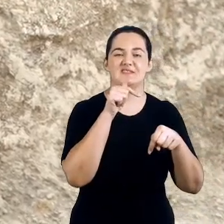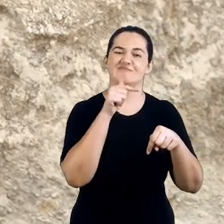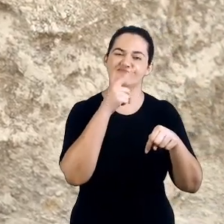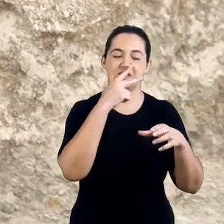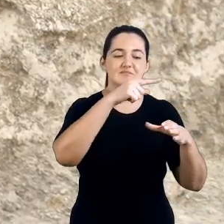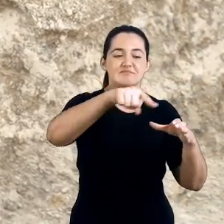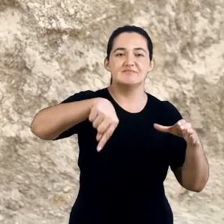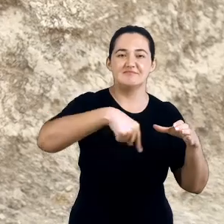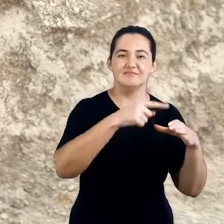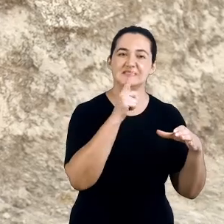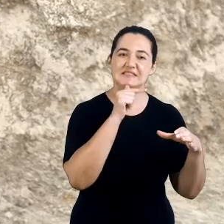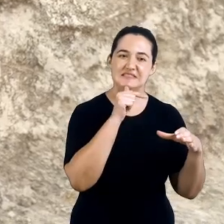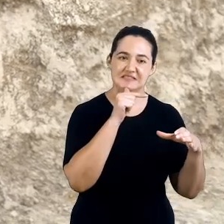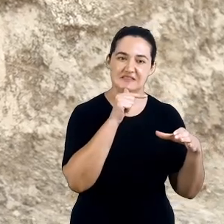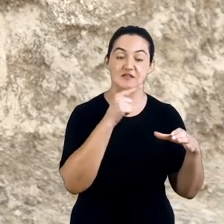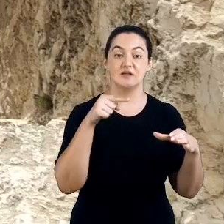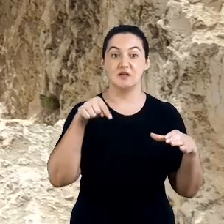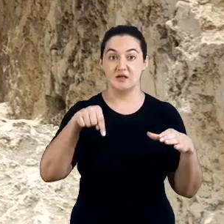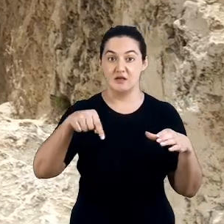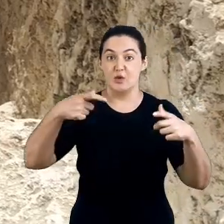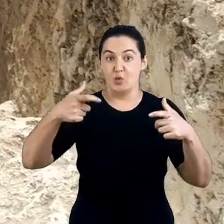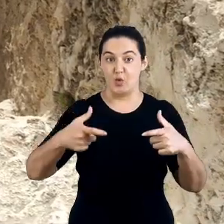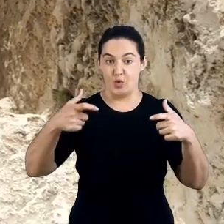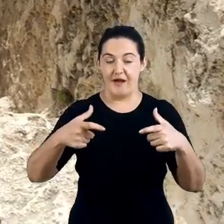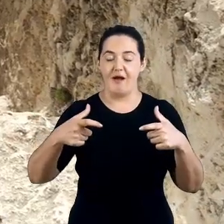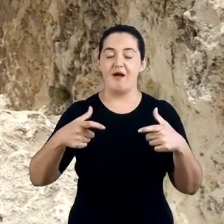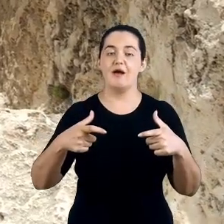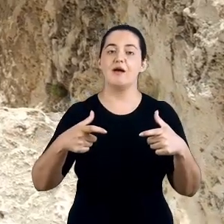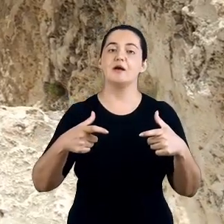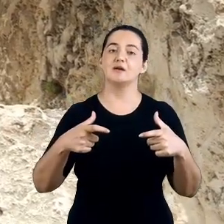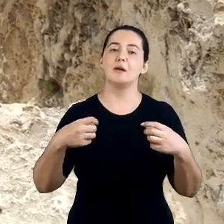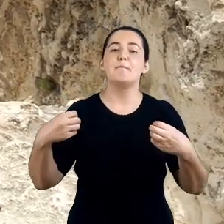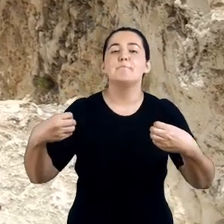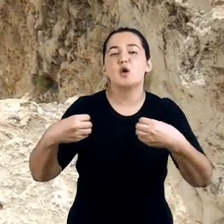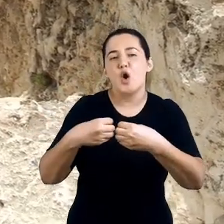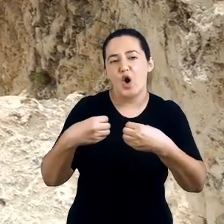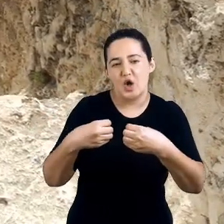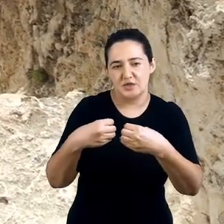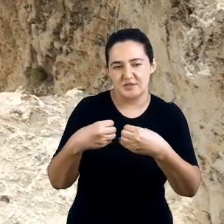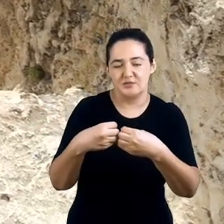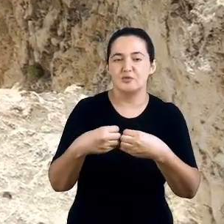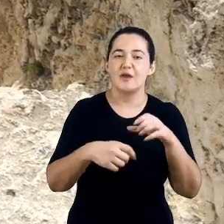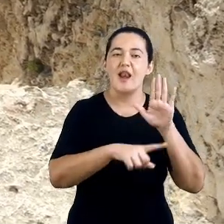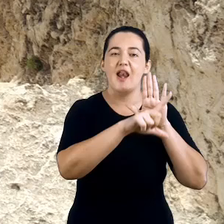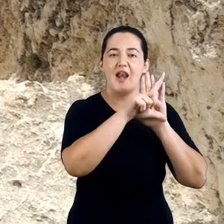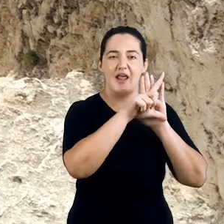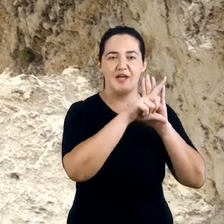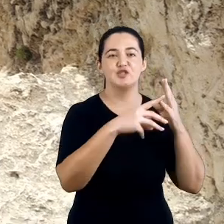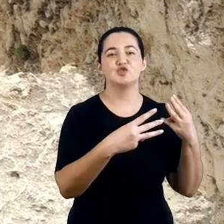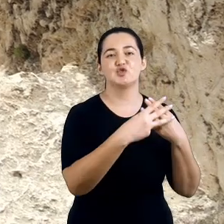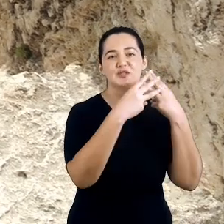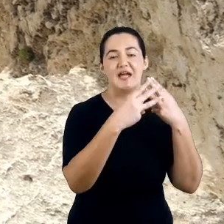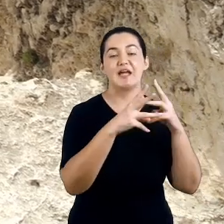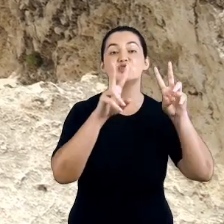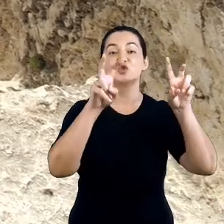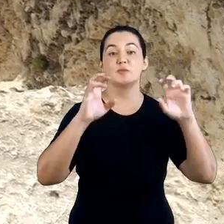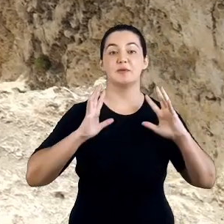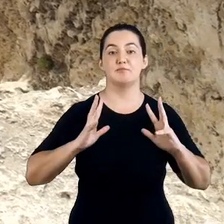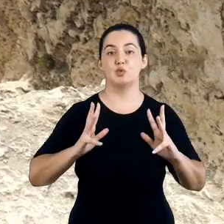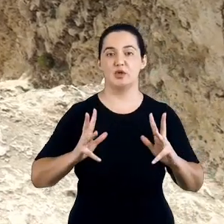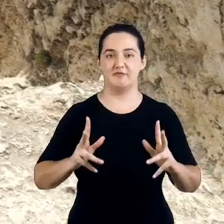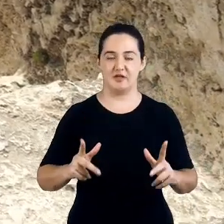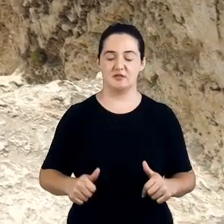Você vê que são tanques ou piscinas. Este lugar era relativamente próximo das leis judaicas em relação